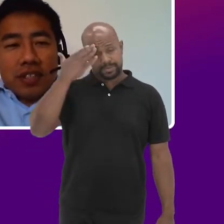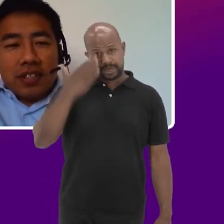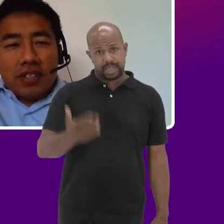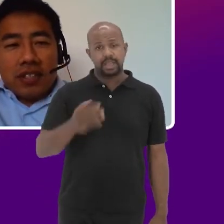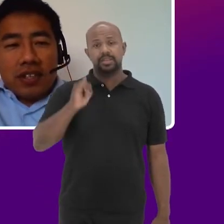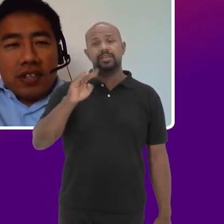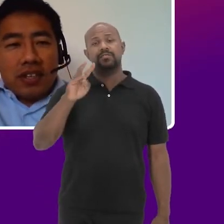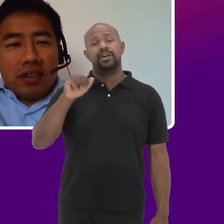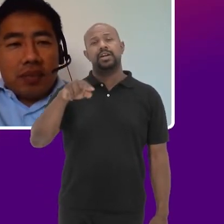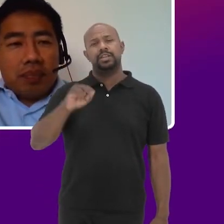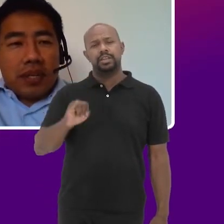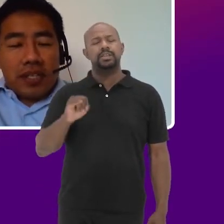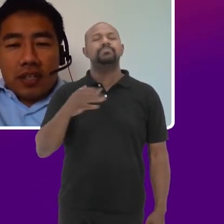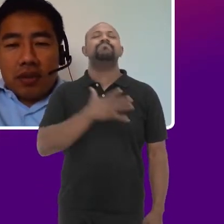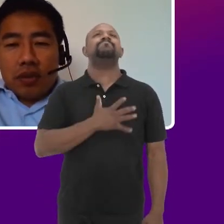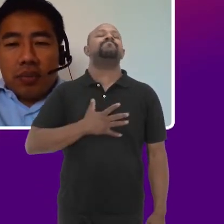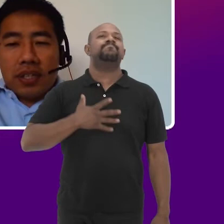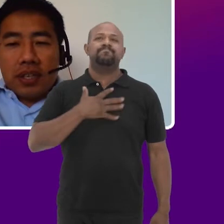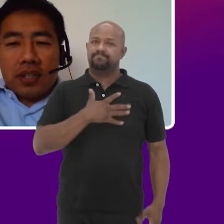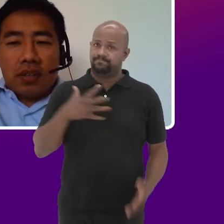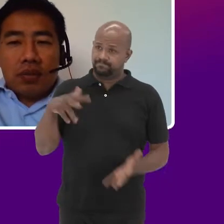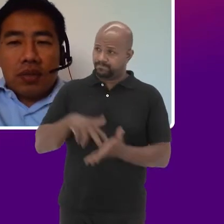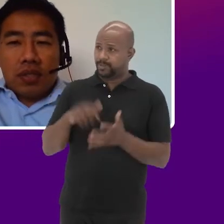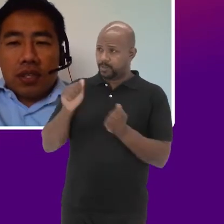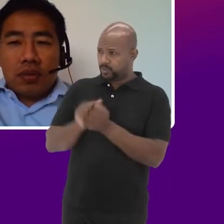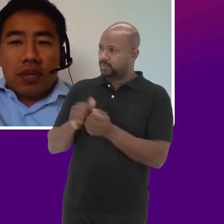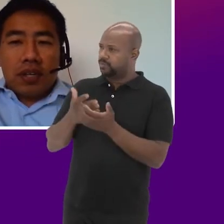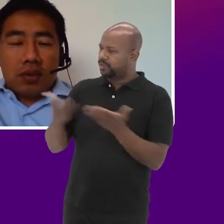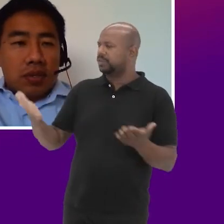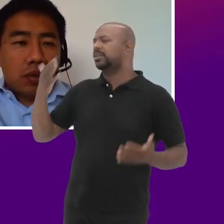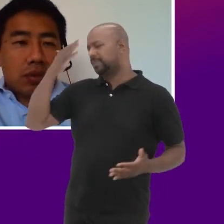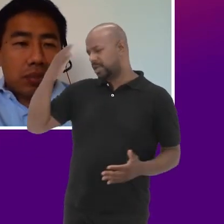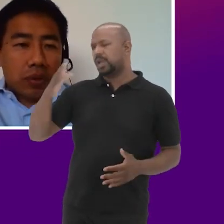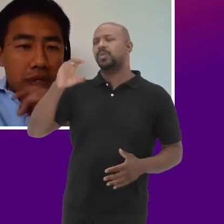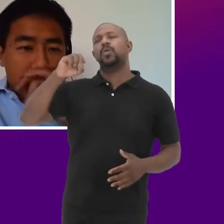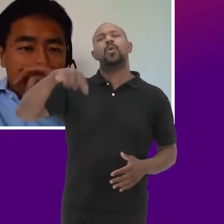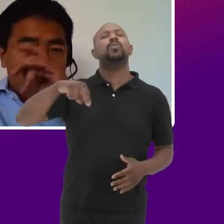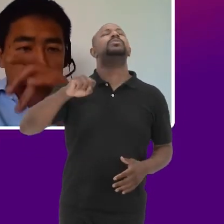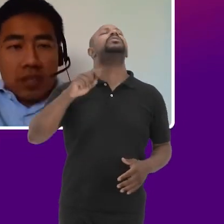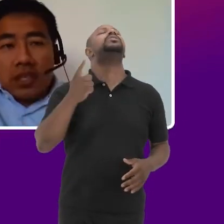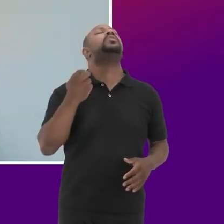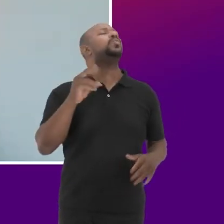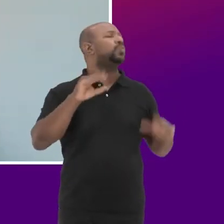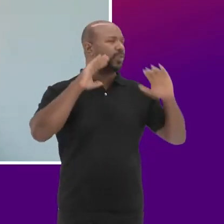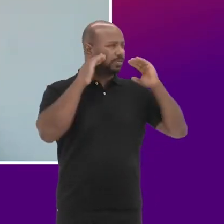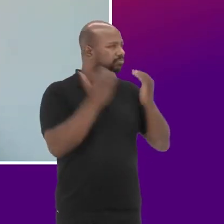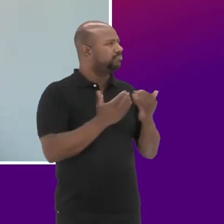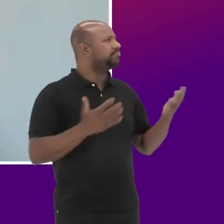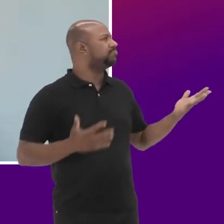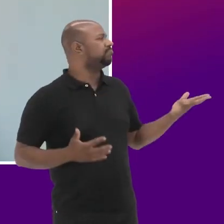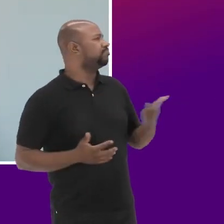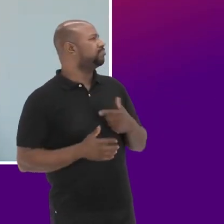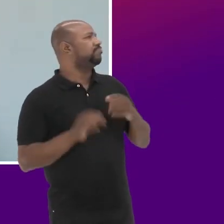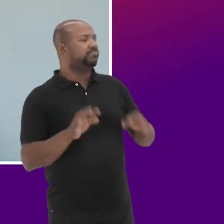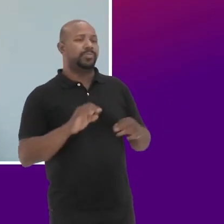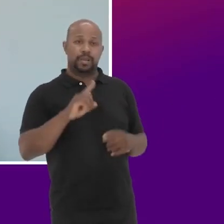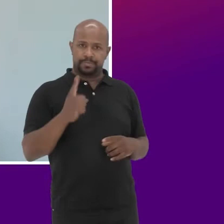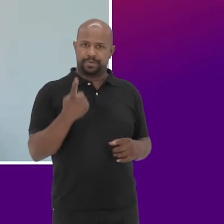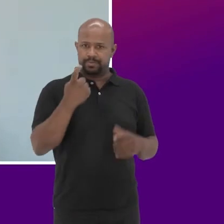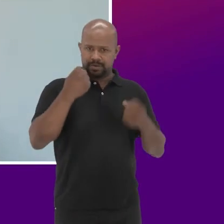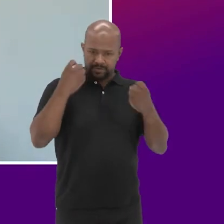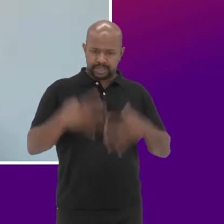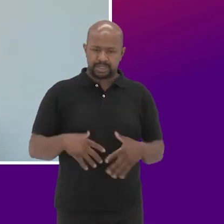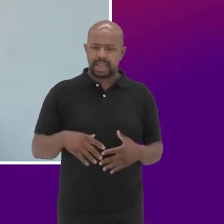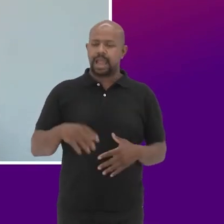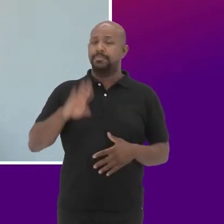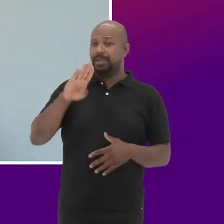Obrigado, Ivani. É um prazer enorme estar aqui com vocês. Obrigado, Conseguro, pela organização. Primeiro, deixa eu falar um